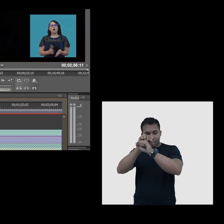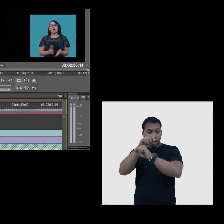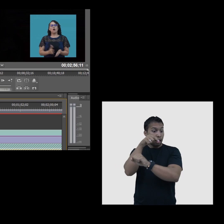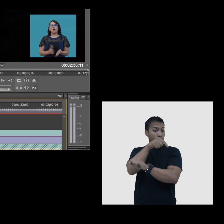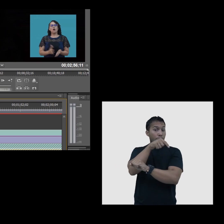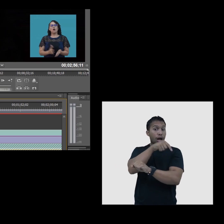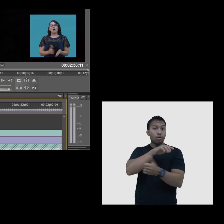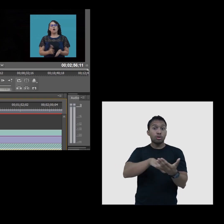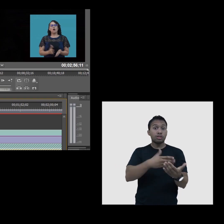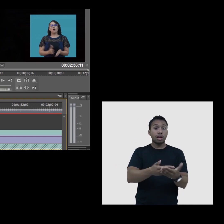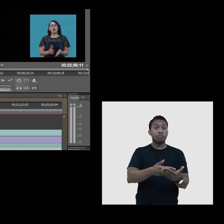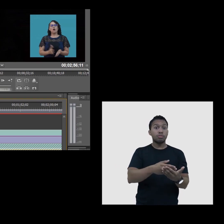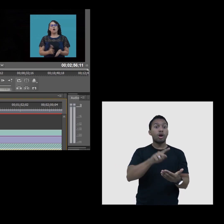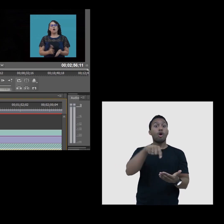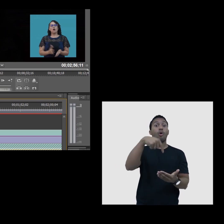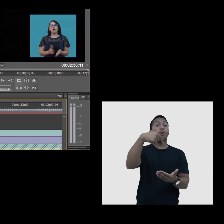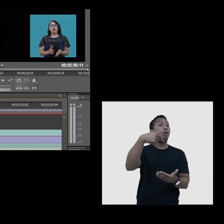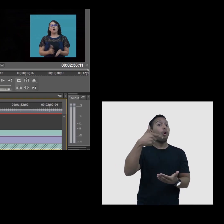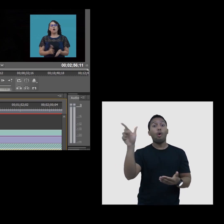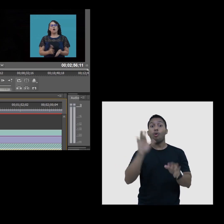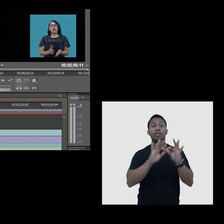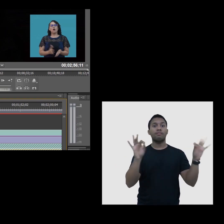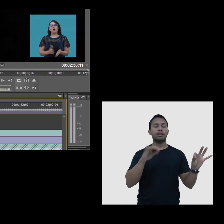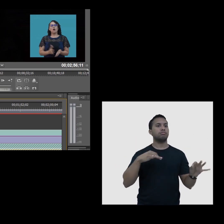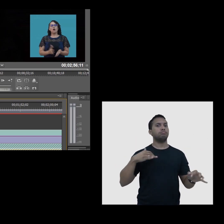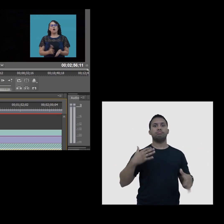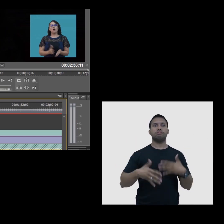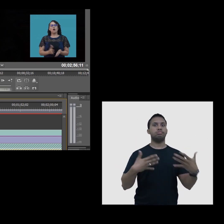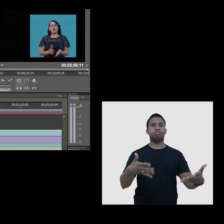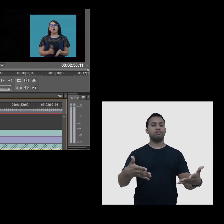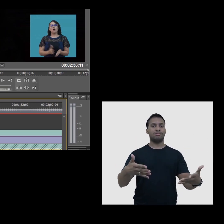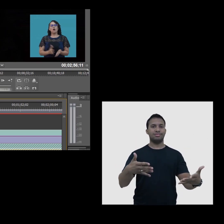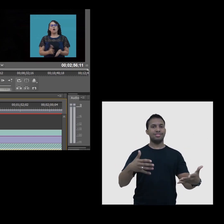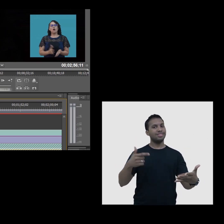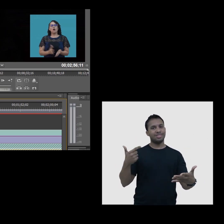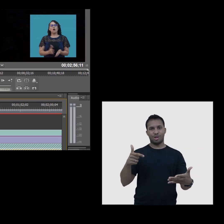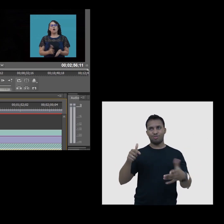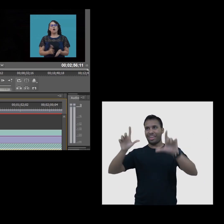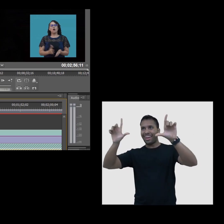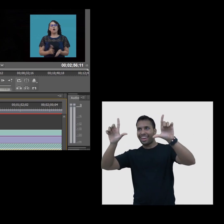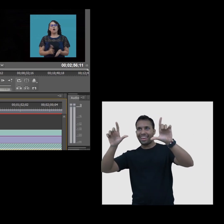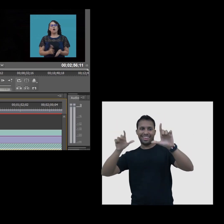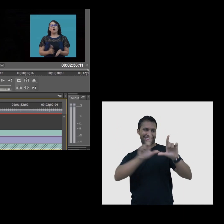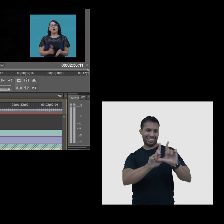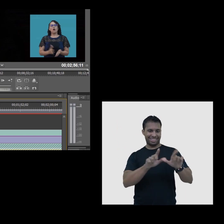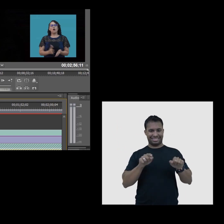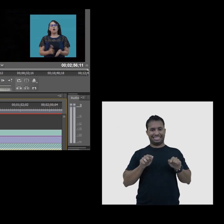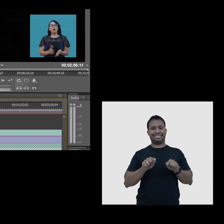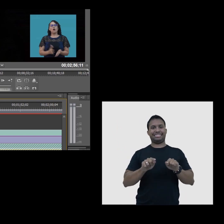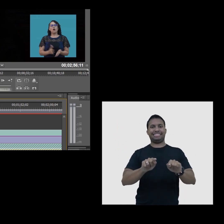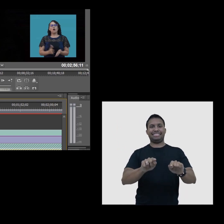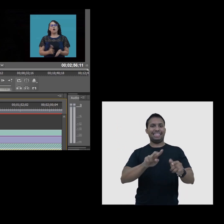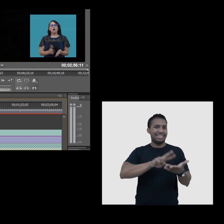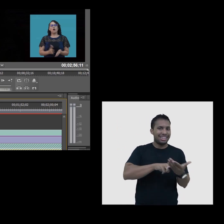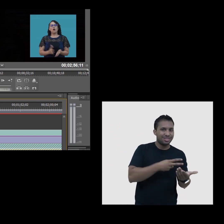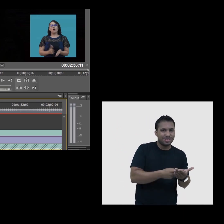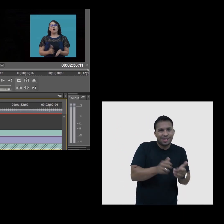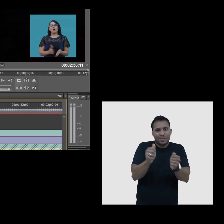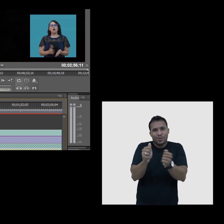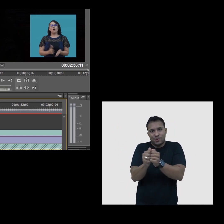próxima frase, né? Digamos assim, tem uma certa... não está tão bem sincronizado aqui, então a gente